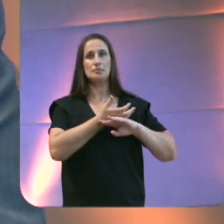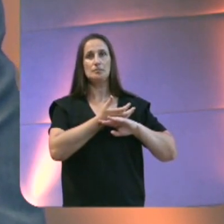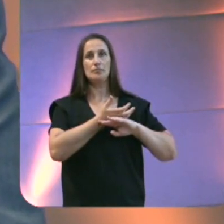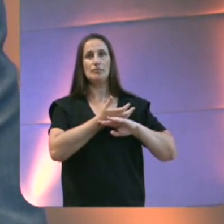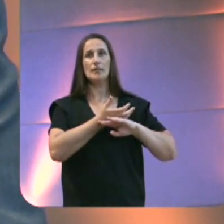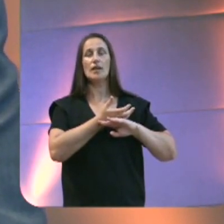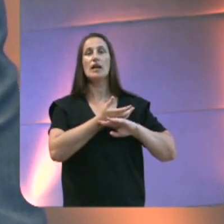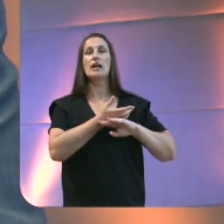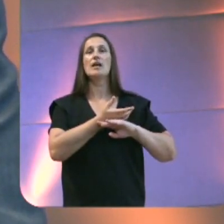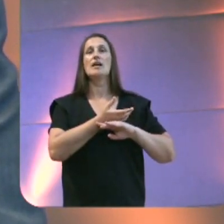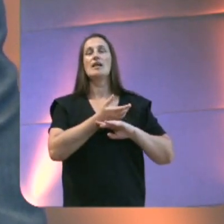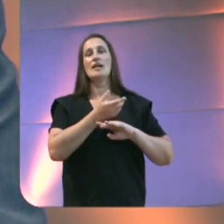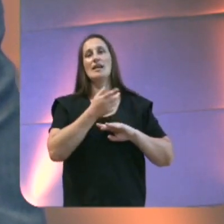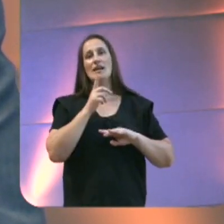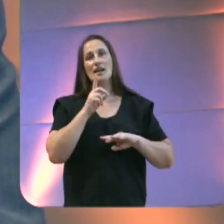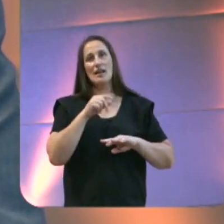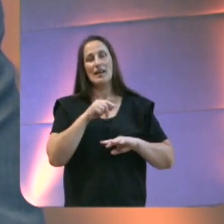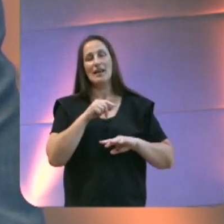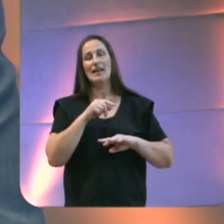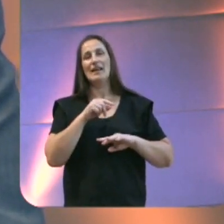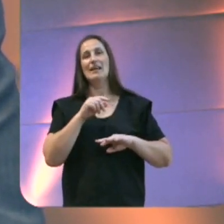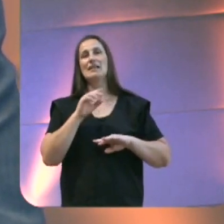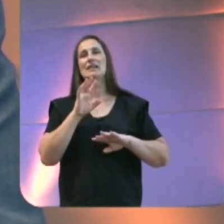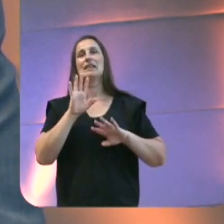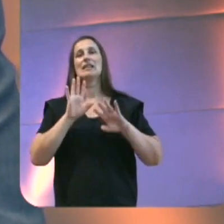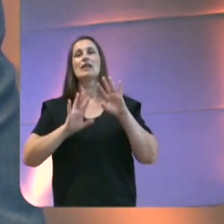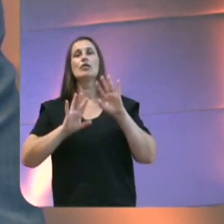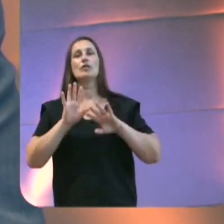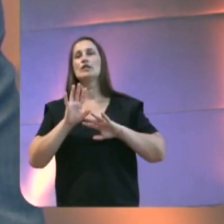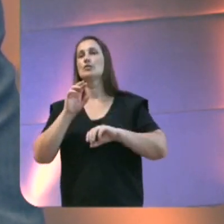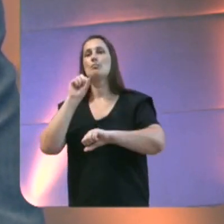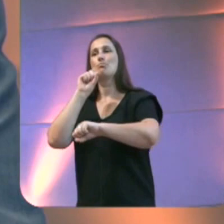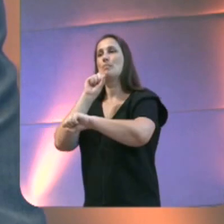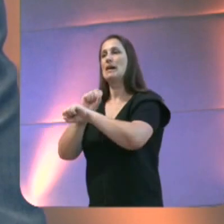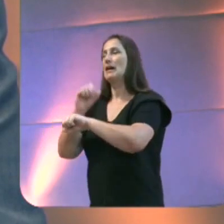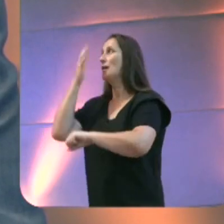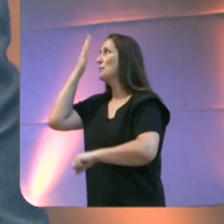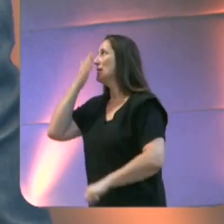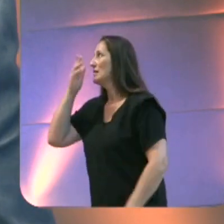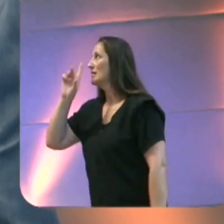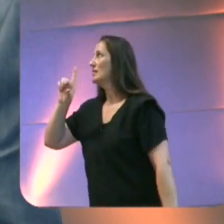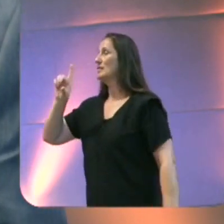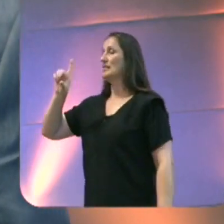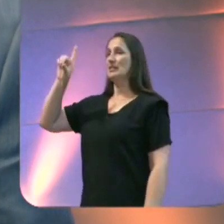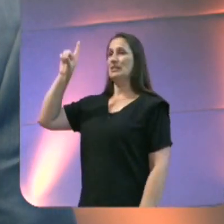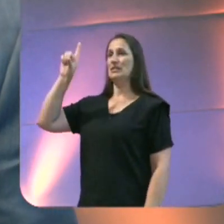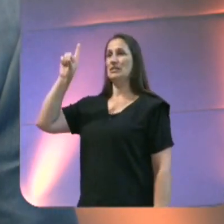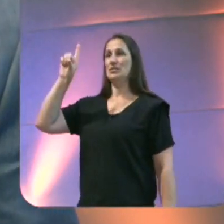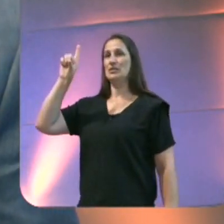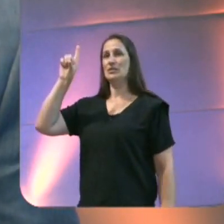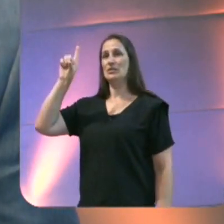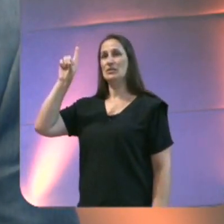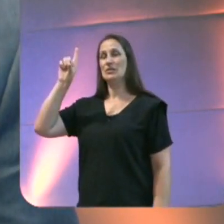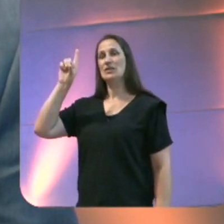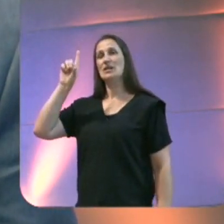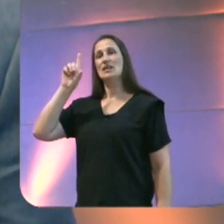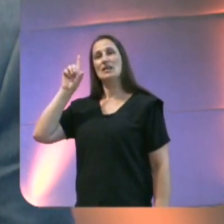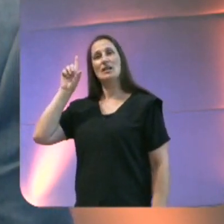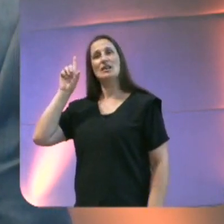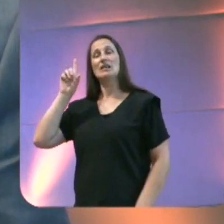não parar diante da fonte de toda a graça. Porque é uma fonte